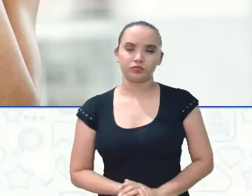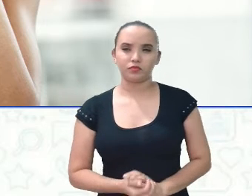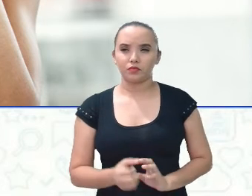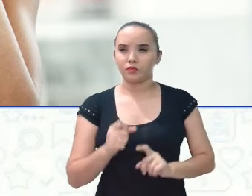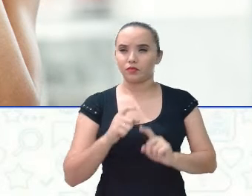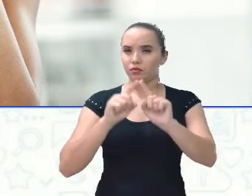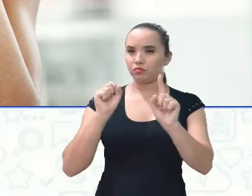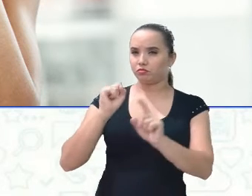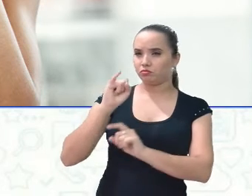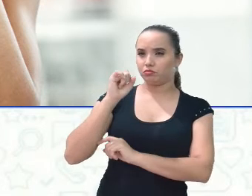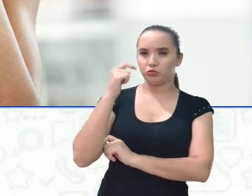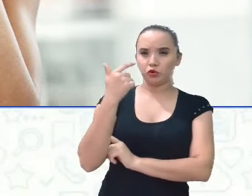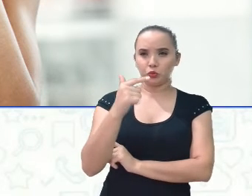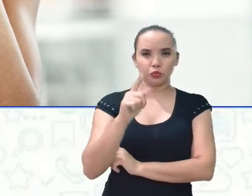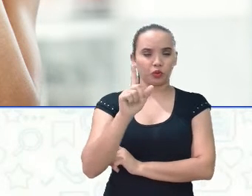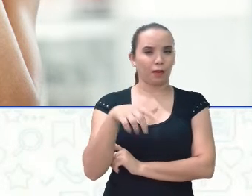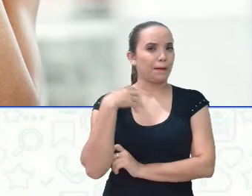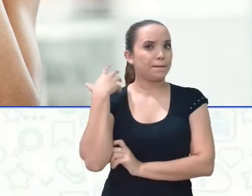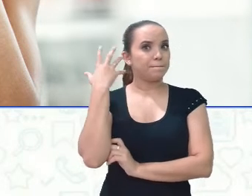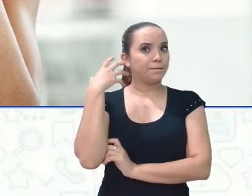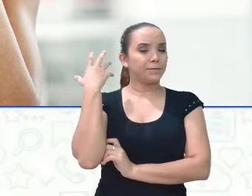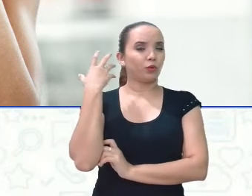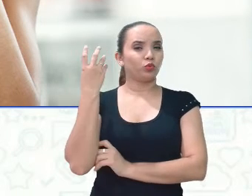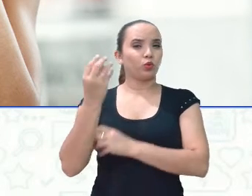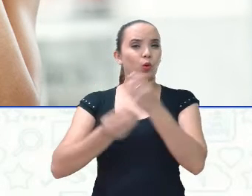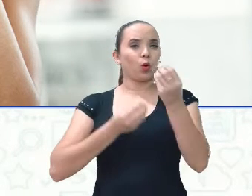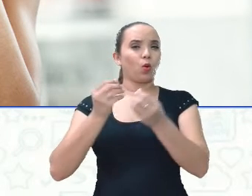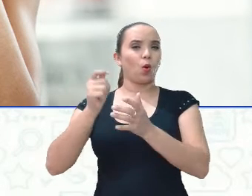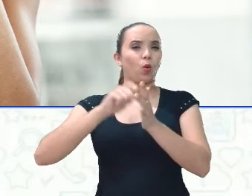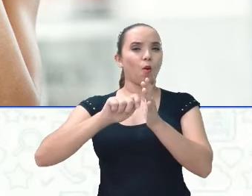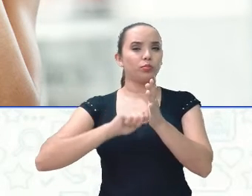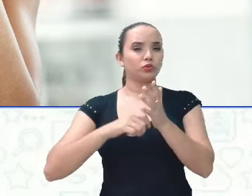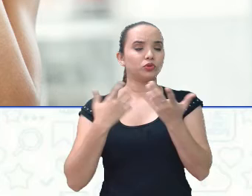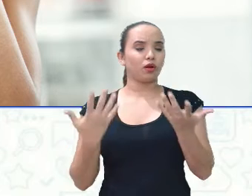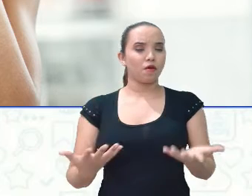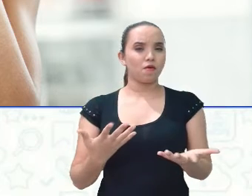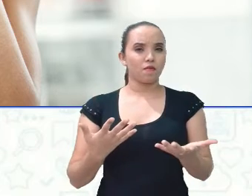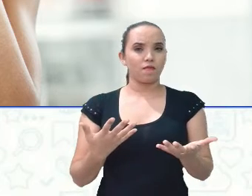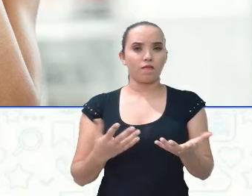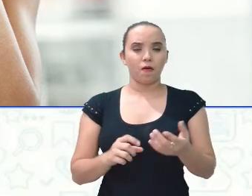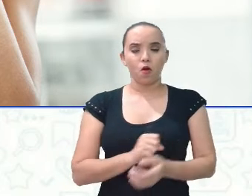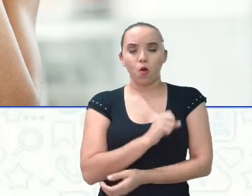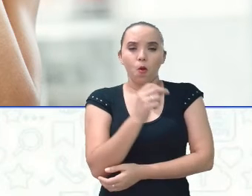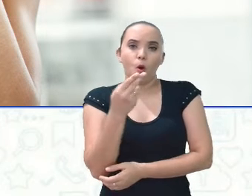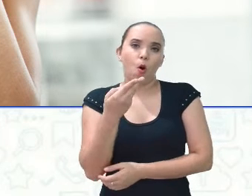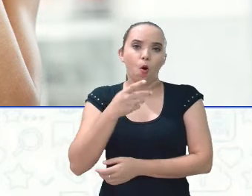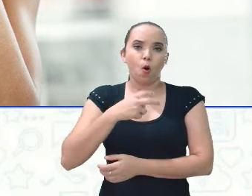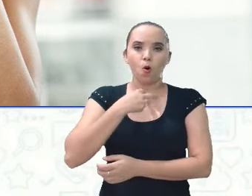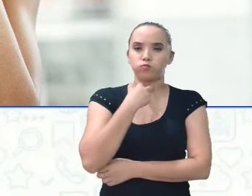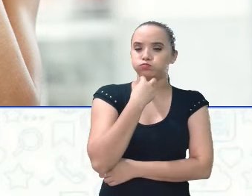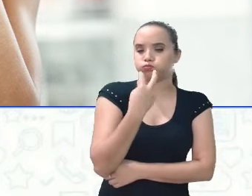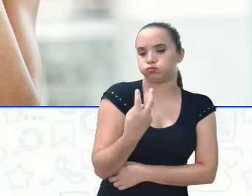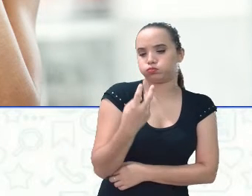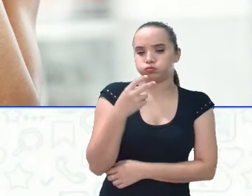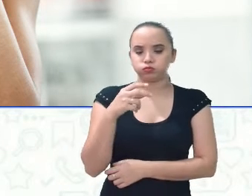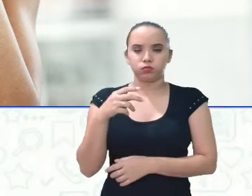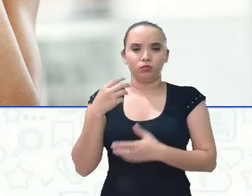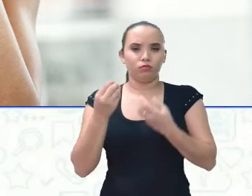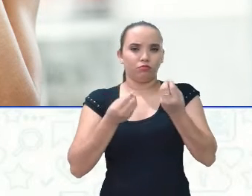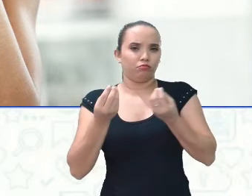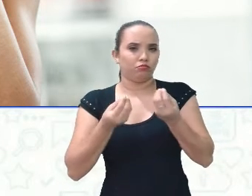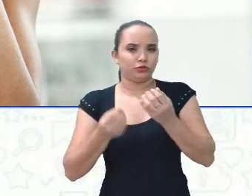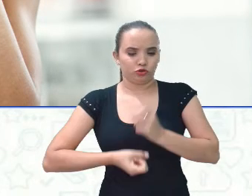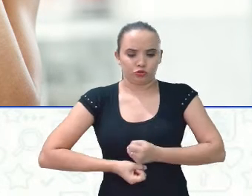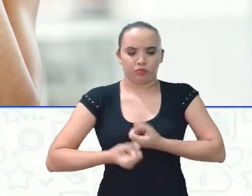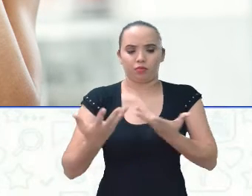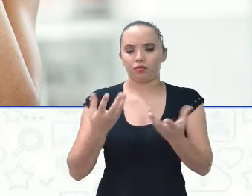for outro som, como é que a gente vai escrever ou que a gente vai falar, dizer sobre esse som? Então,